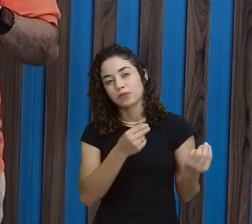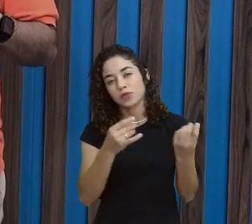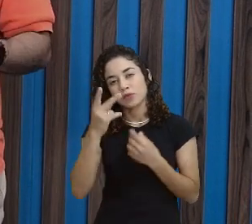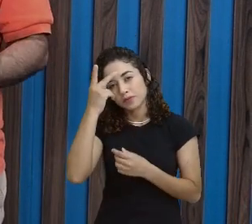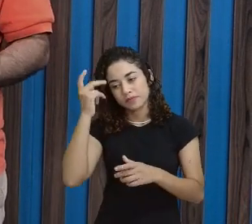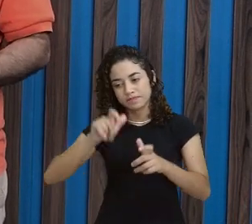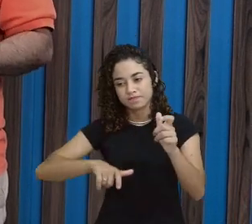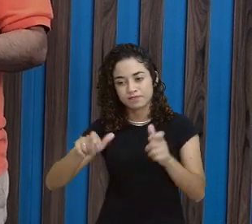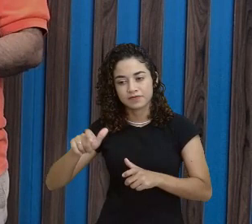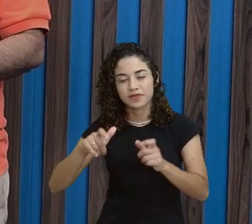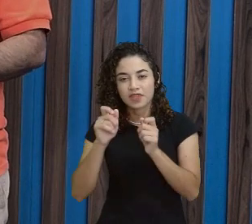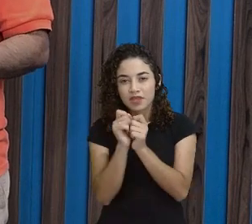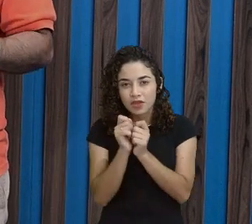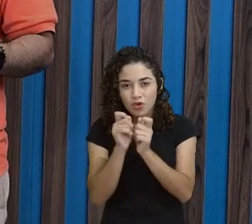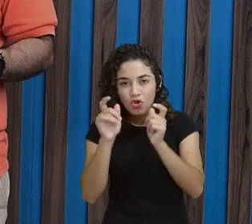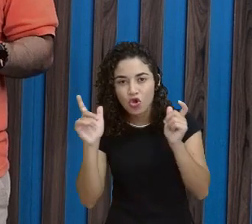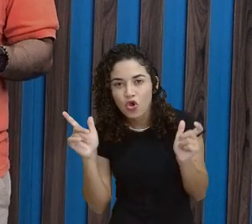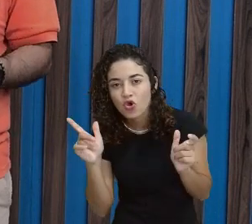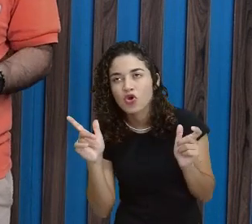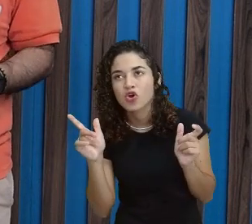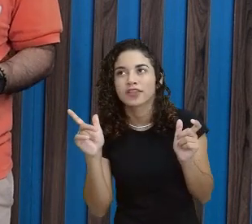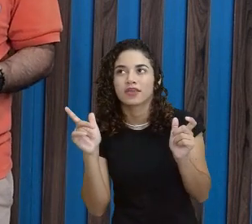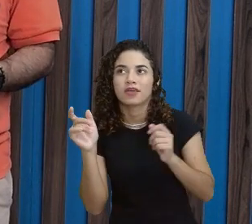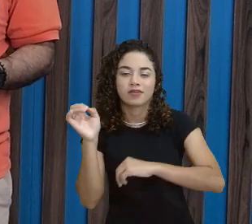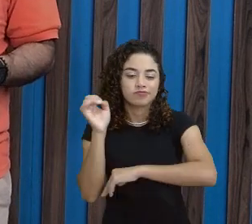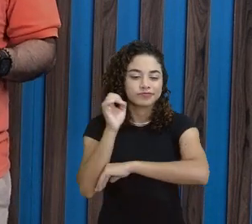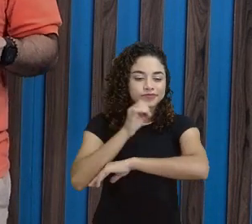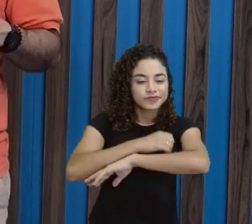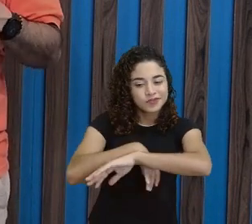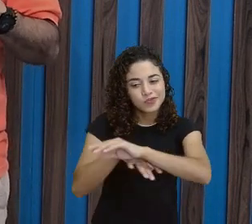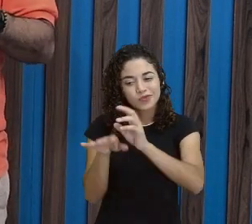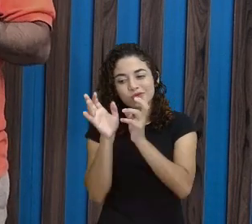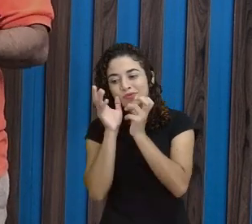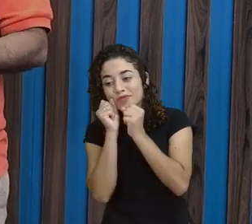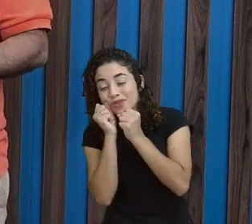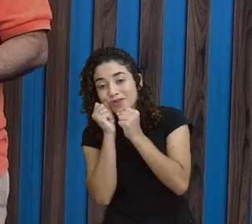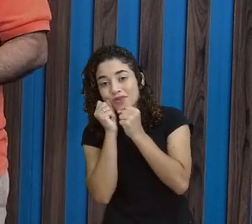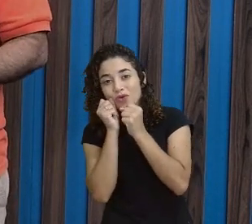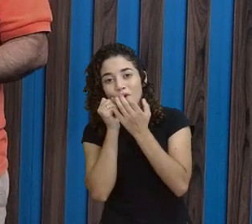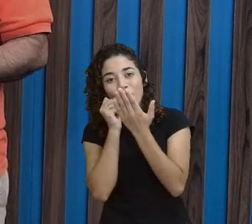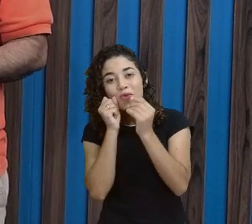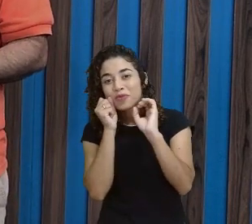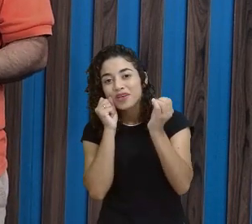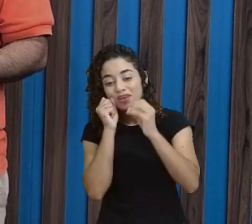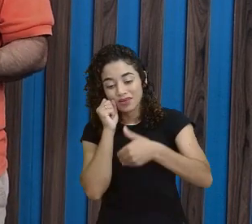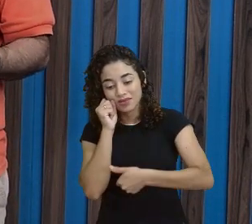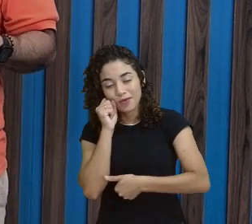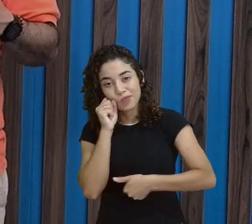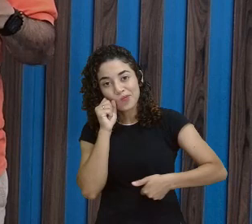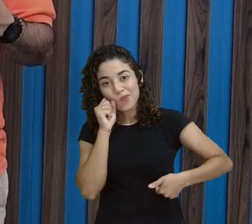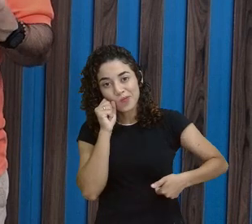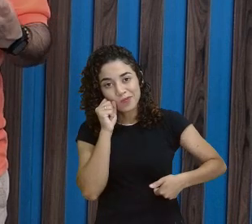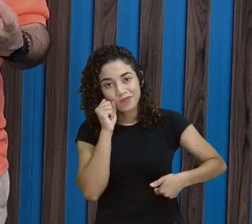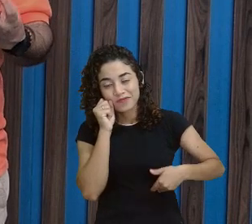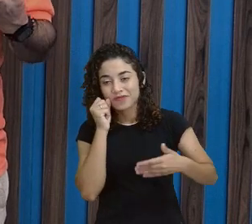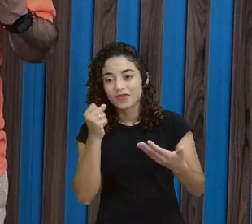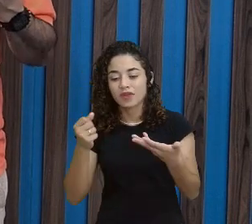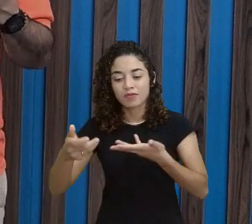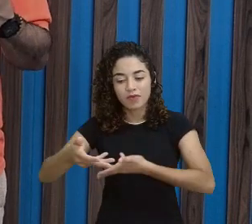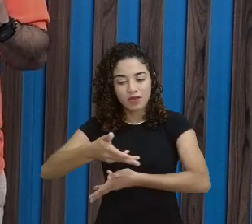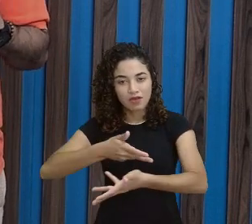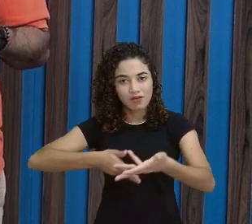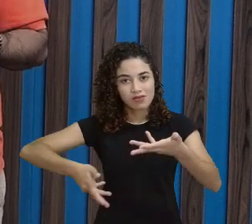que acordam e vão dormir sem ter o que comer, certo? Então, as trocas são bem-vindas, né? Lembrar aí, ó,